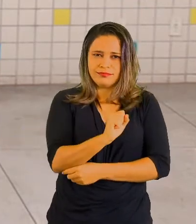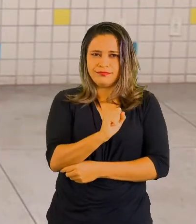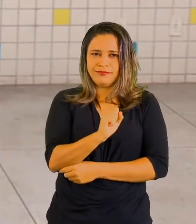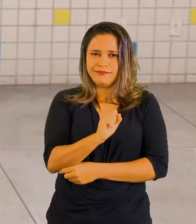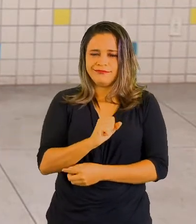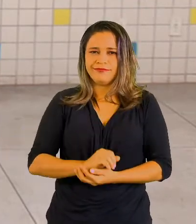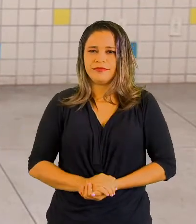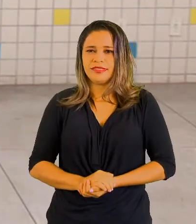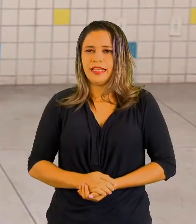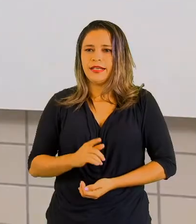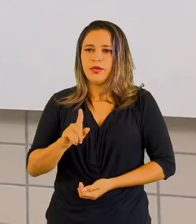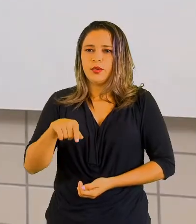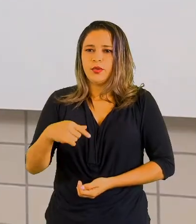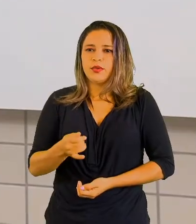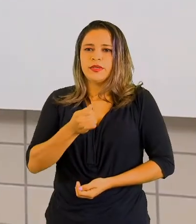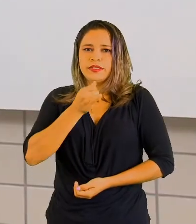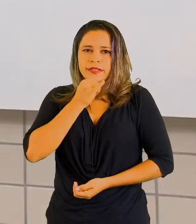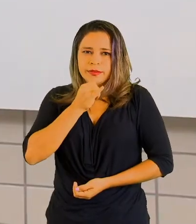tenho aqui